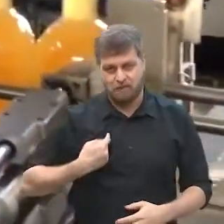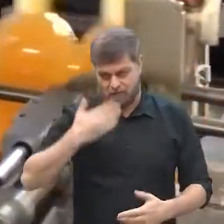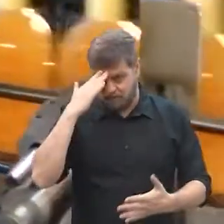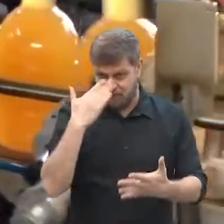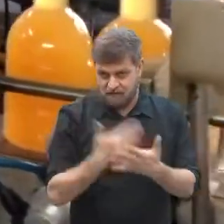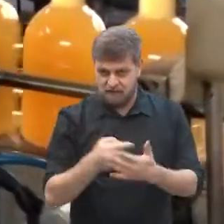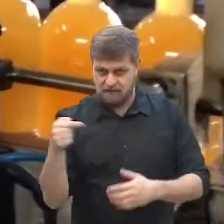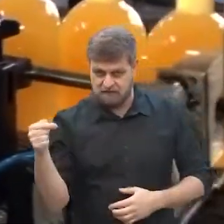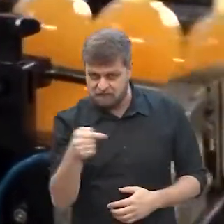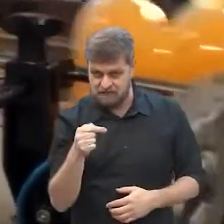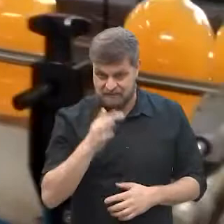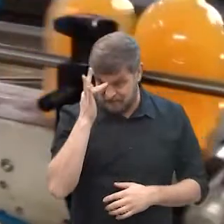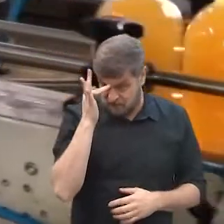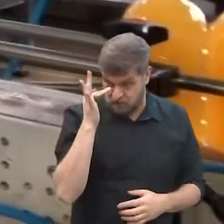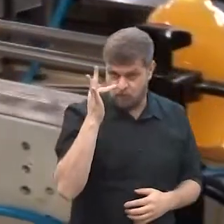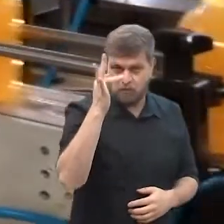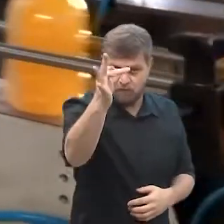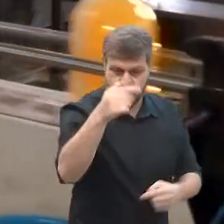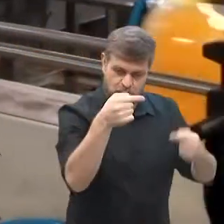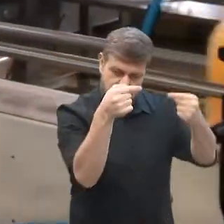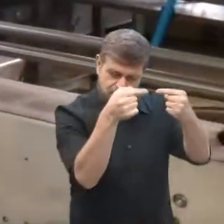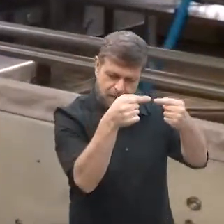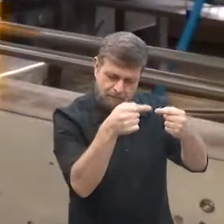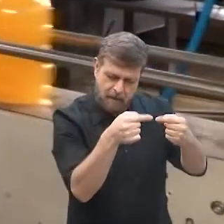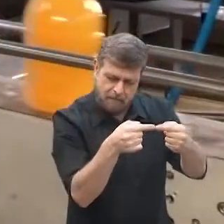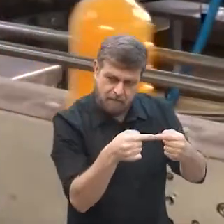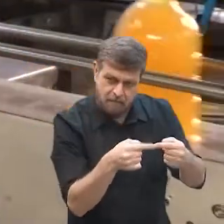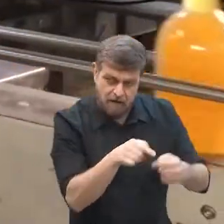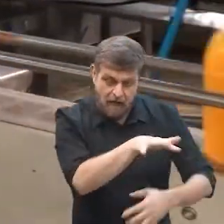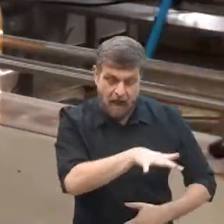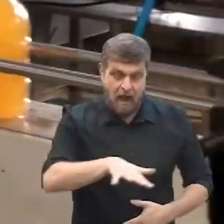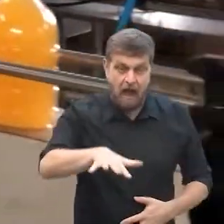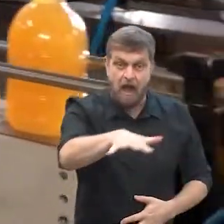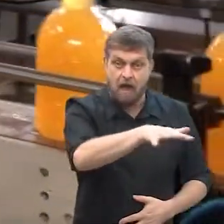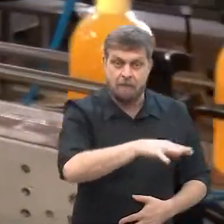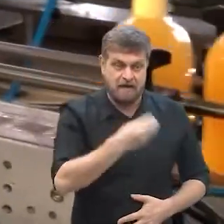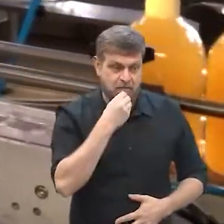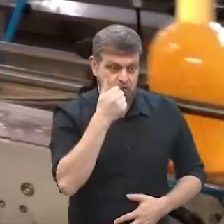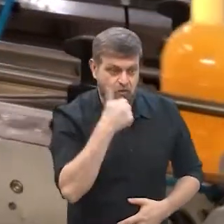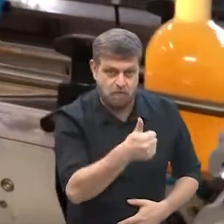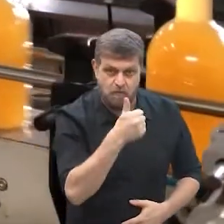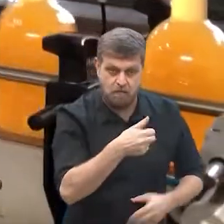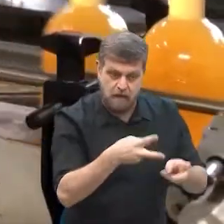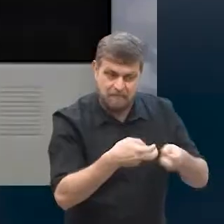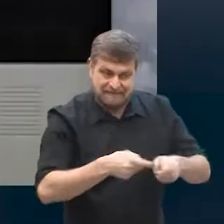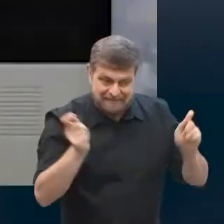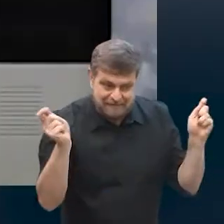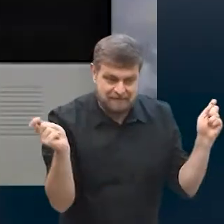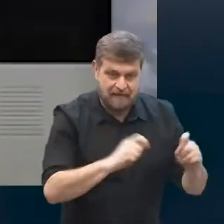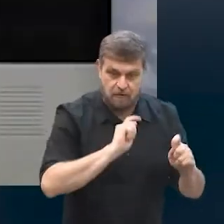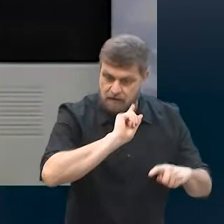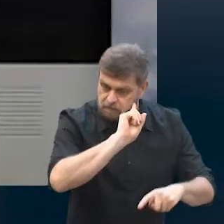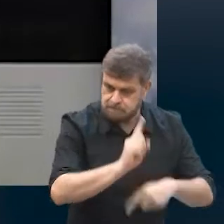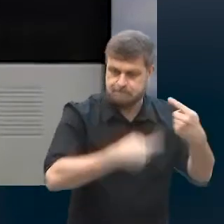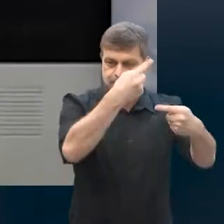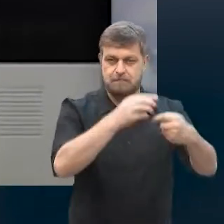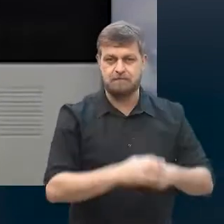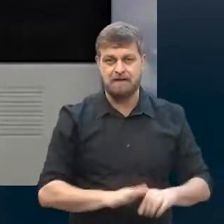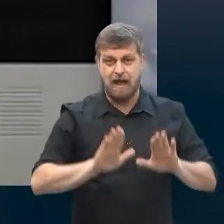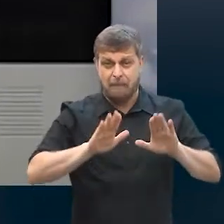que é o futuro. Então, assim, ela estava num segmento muito bom, tinha um potencial gigantesco,